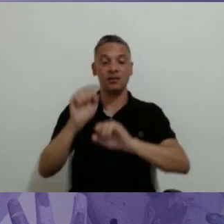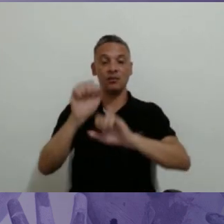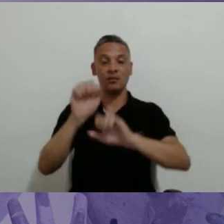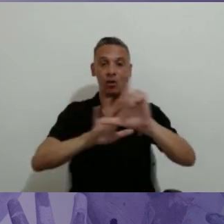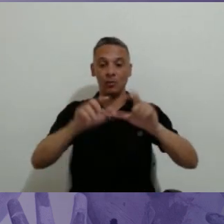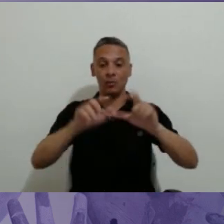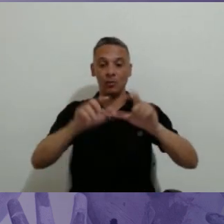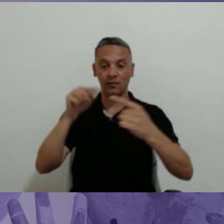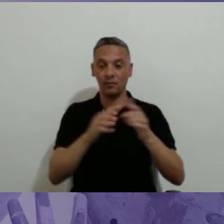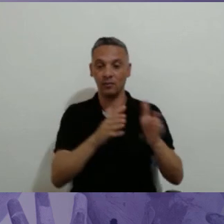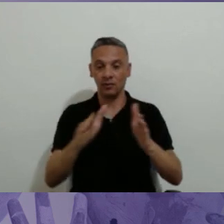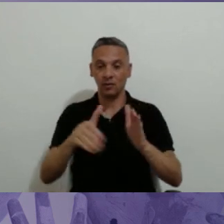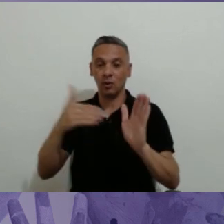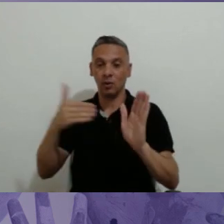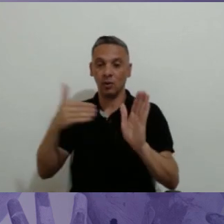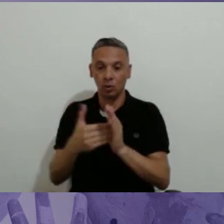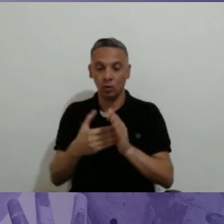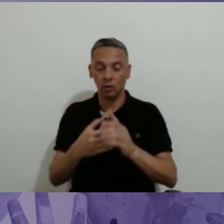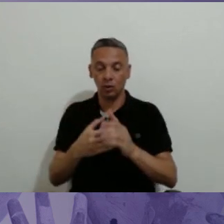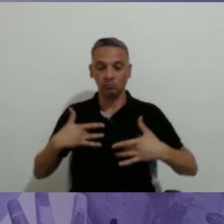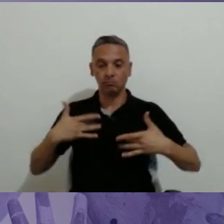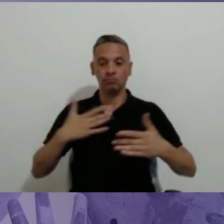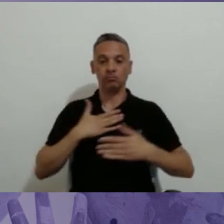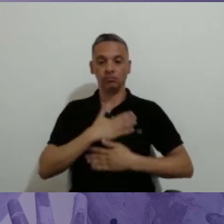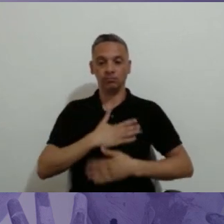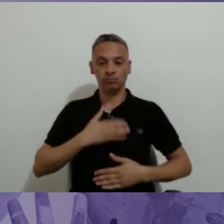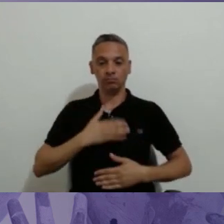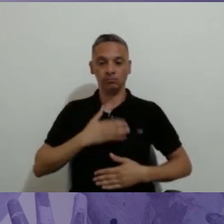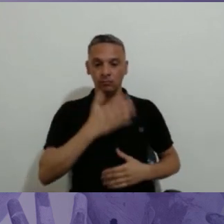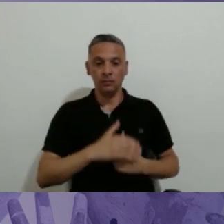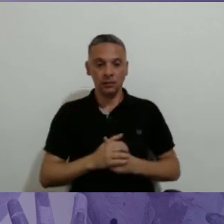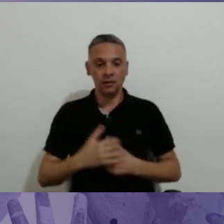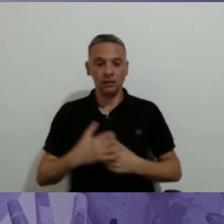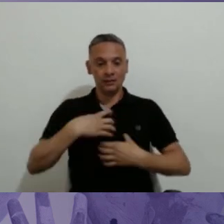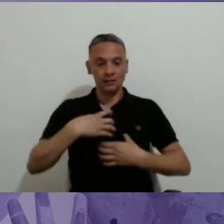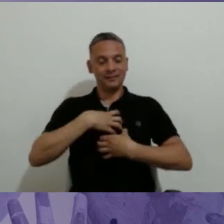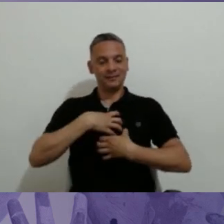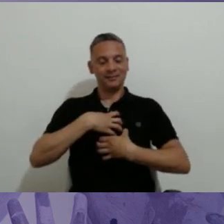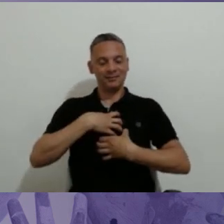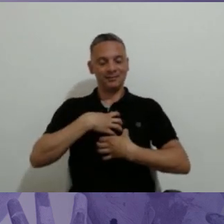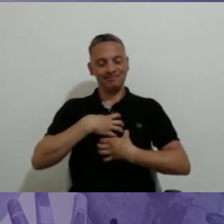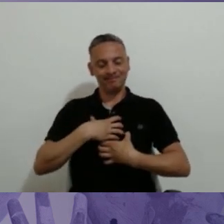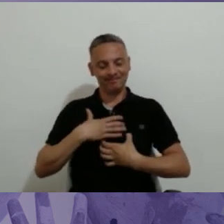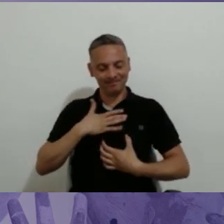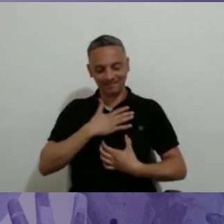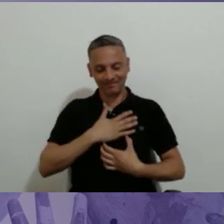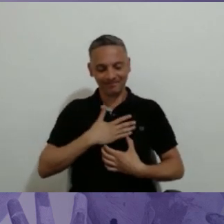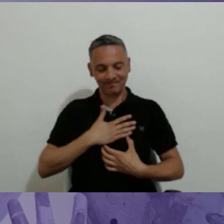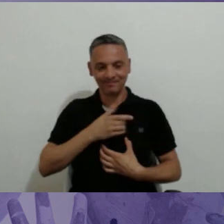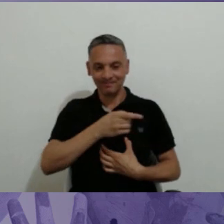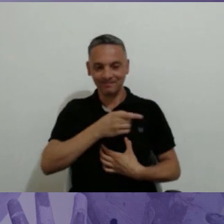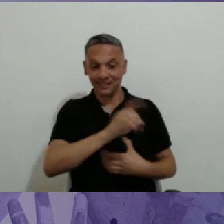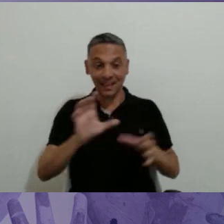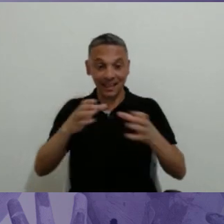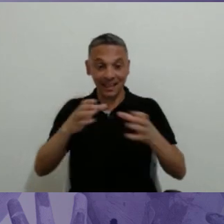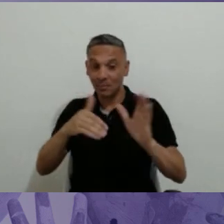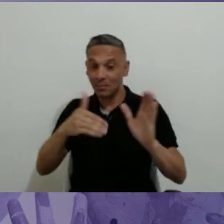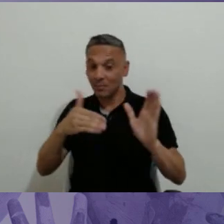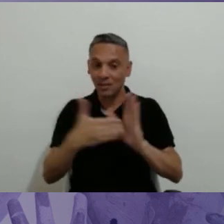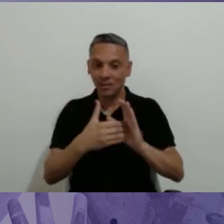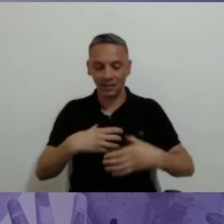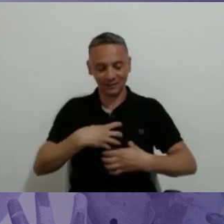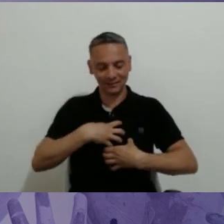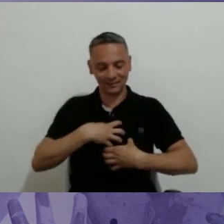processo. Nos dedicamos muito e foi muito bacana. Estou muito, muito, assim como eu tenho certeza que toda a equipe está muito feliz pelo